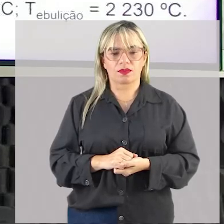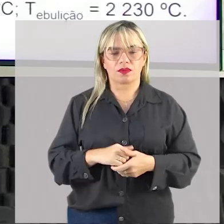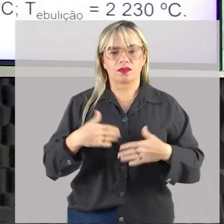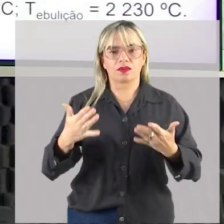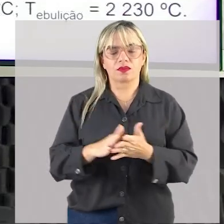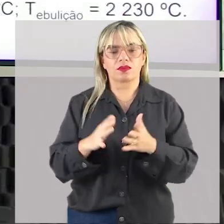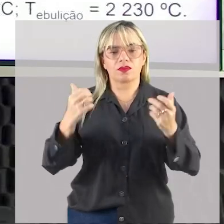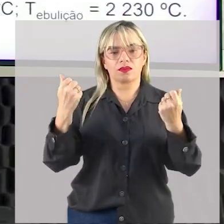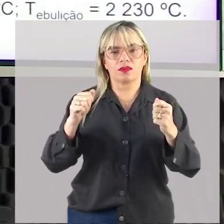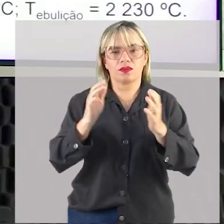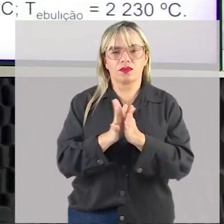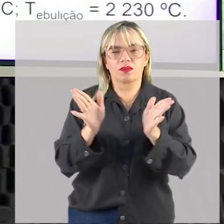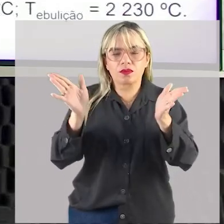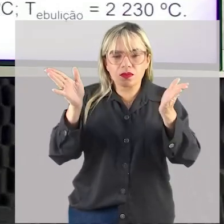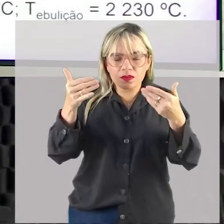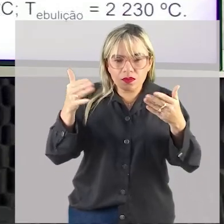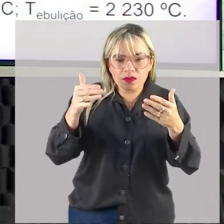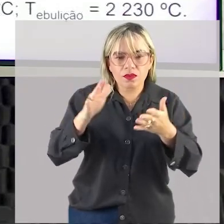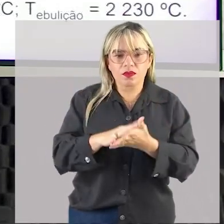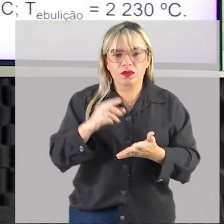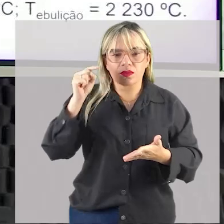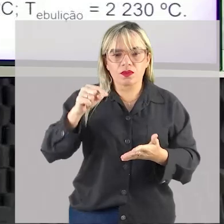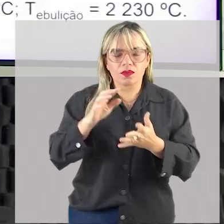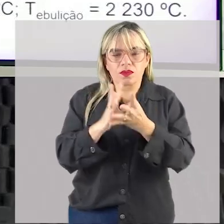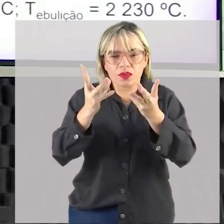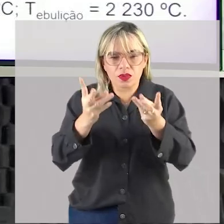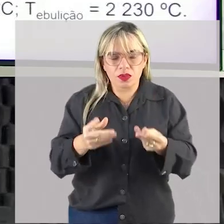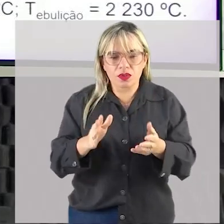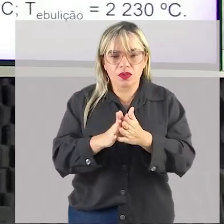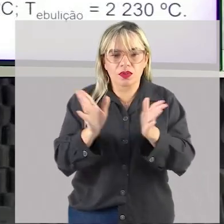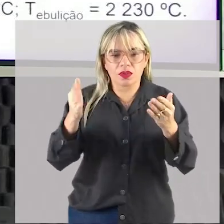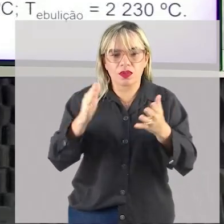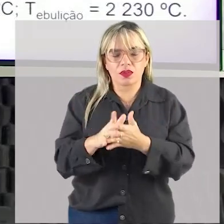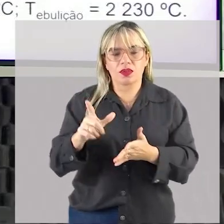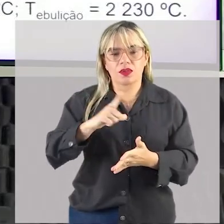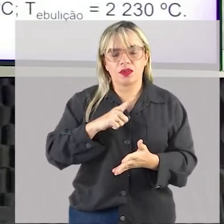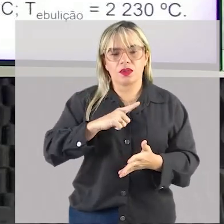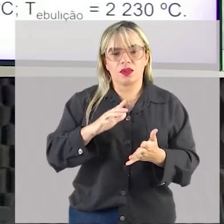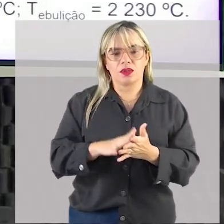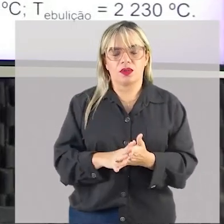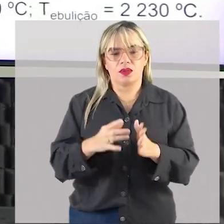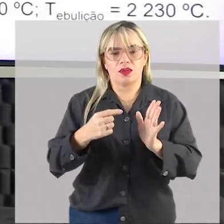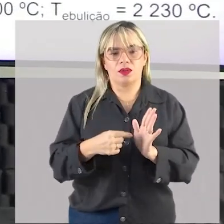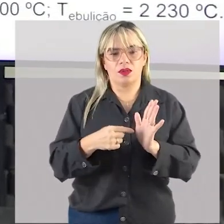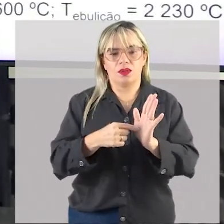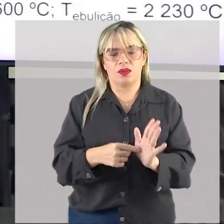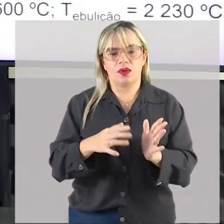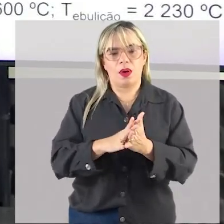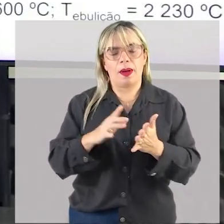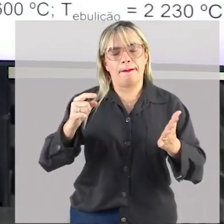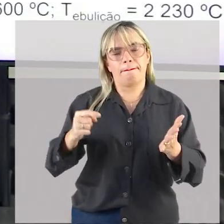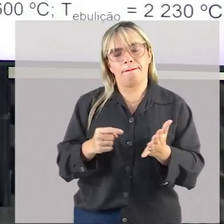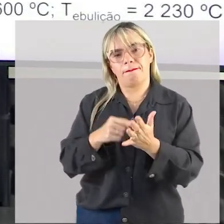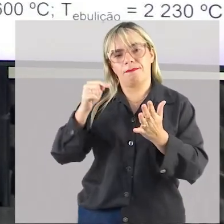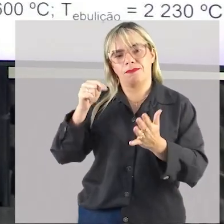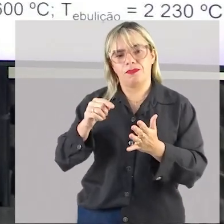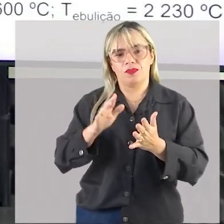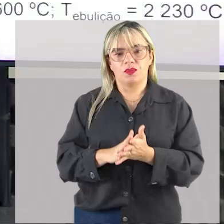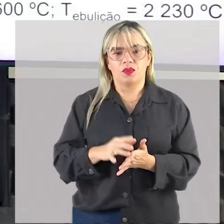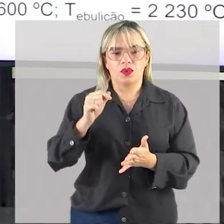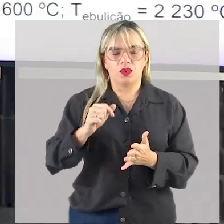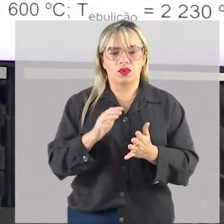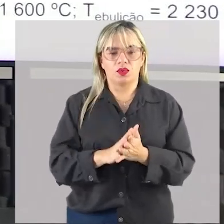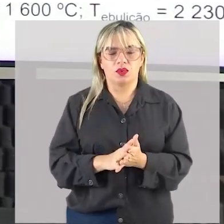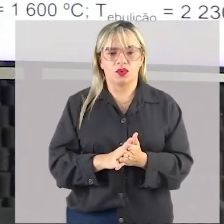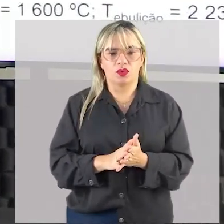que precisa chamar a sua atenção? Se você tem uma substância, você vai apresentar ponto de fusão e